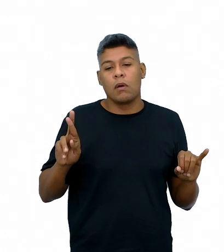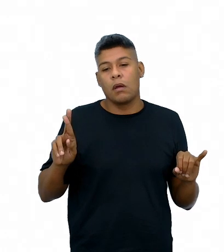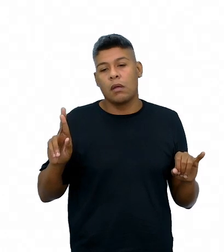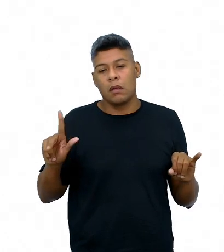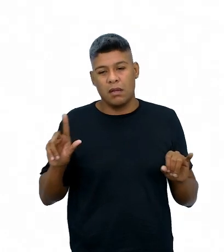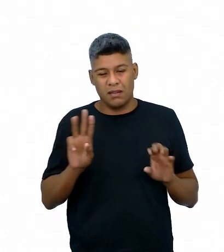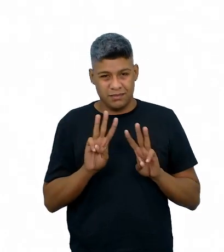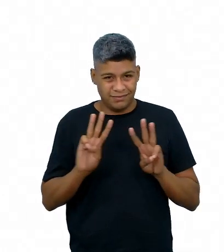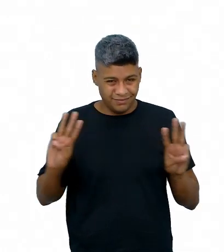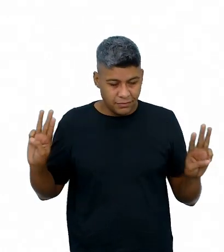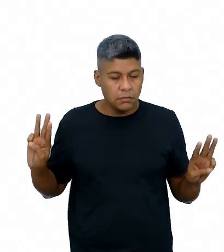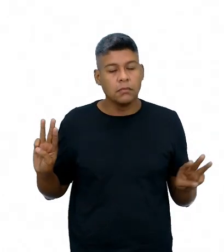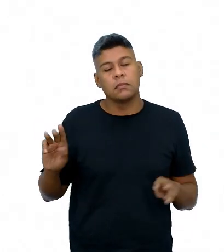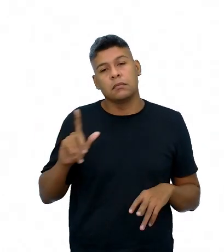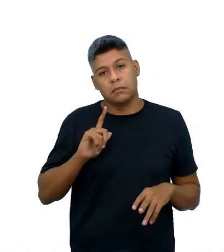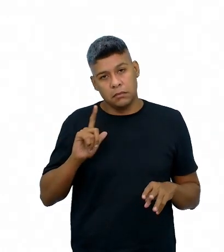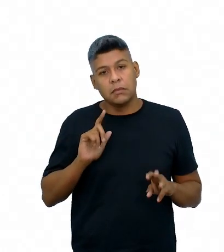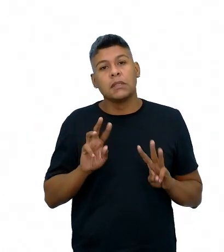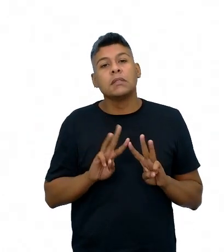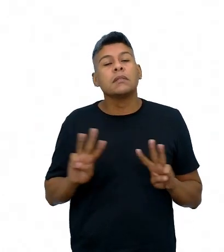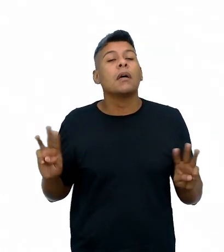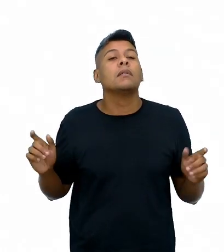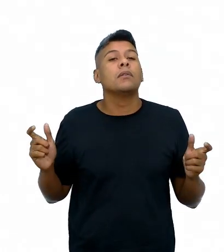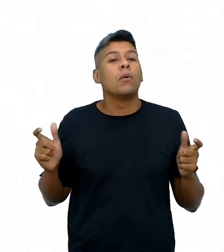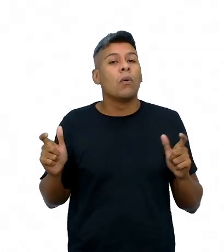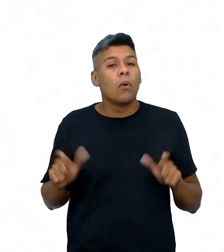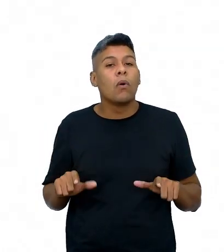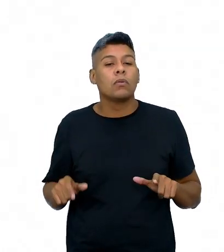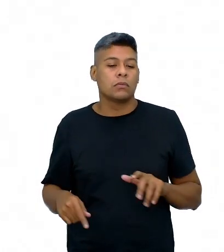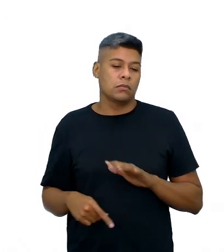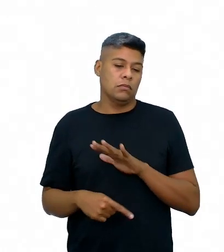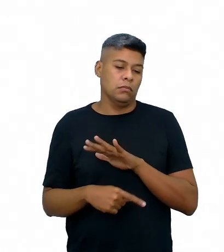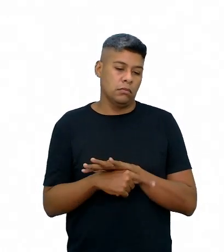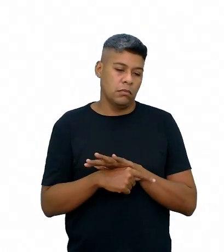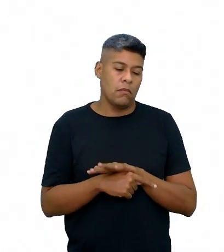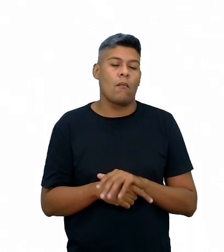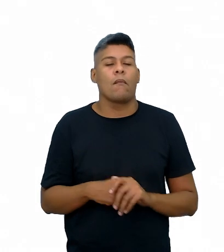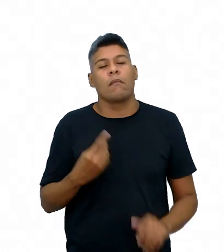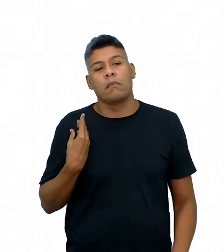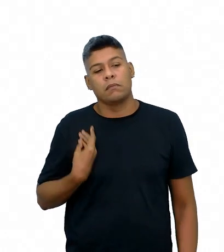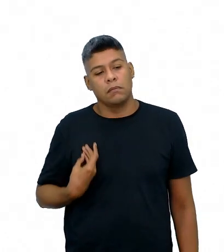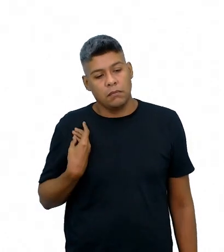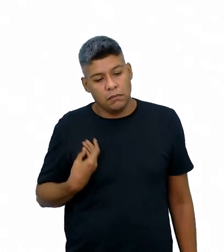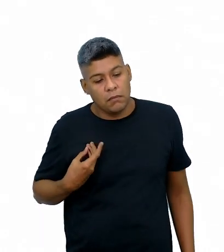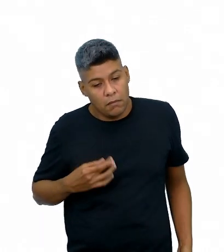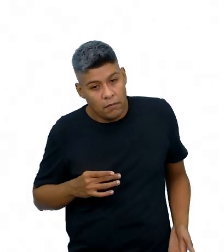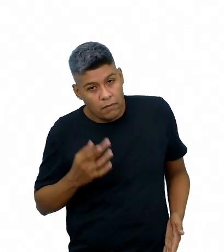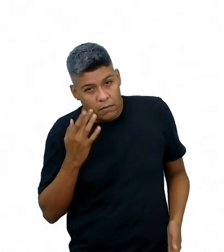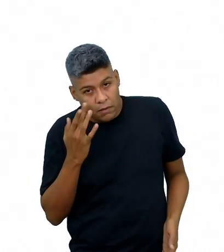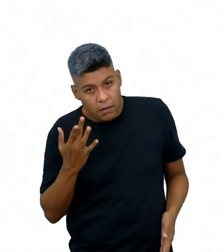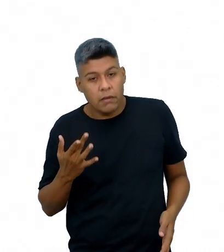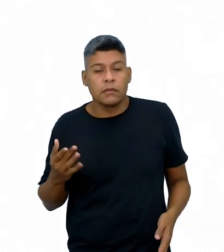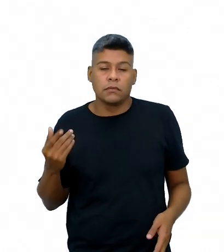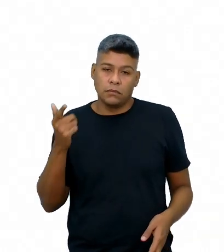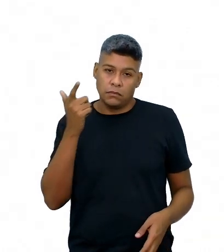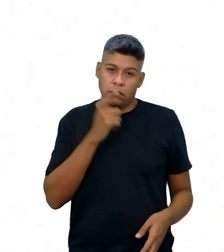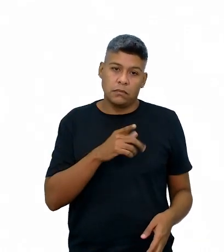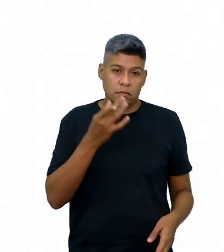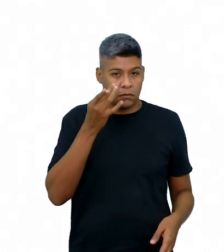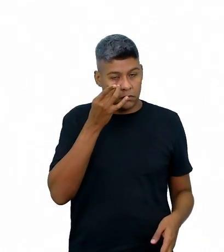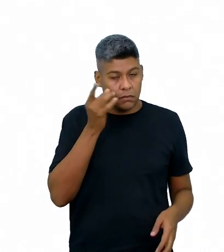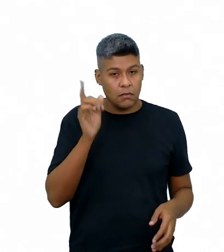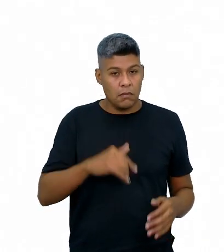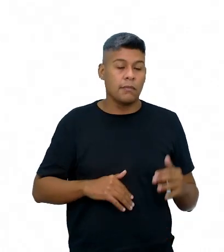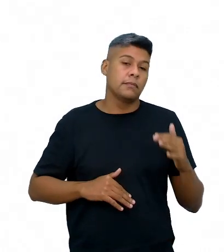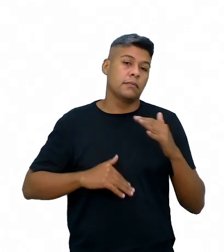diferentes fontes e consulta de sites de curadoria que atestam a fidedignidade de fatos relatados. Então, essas